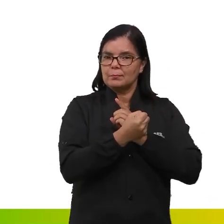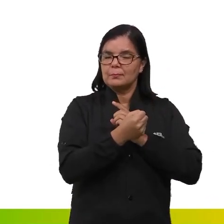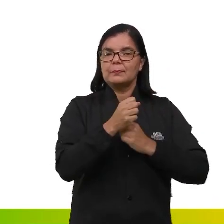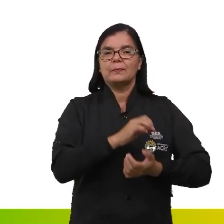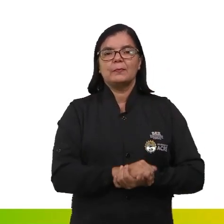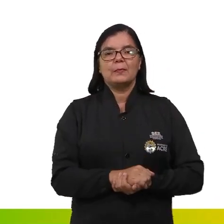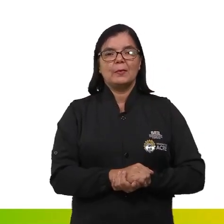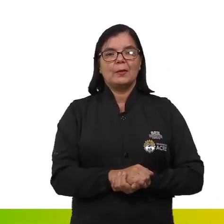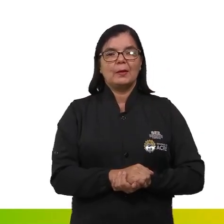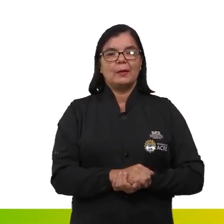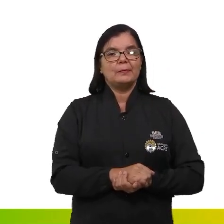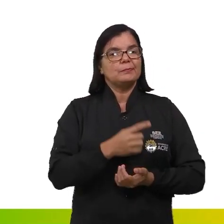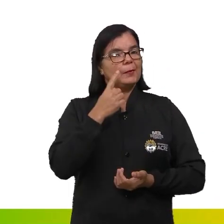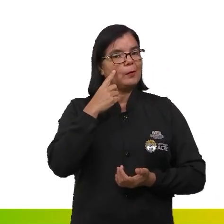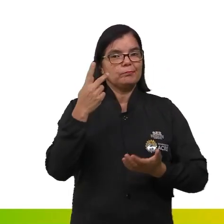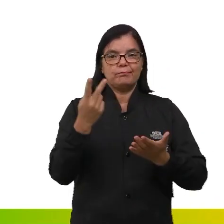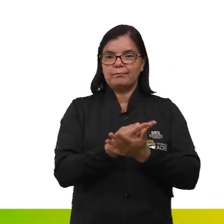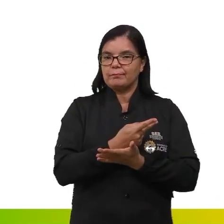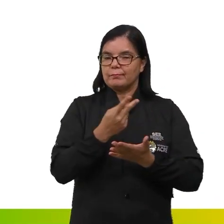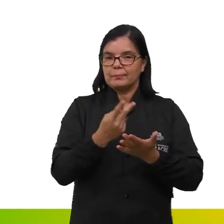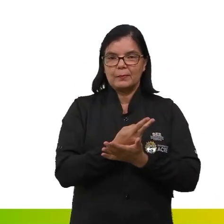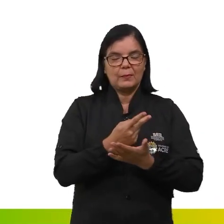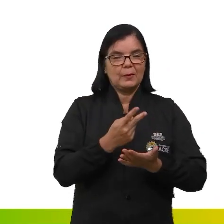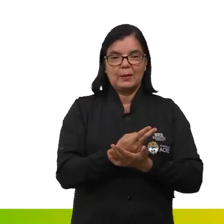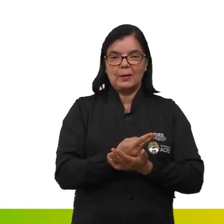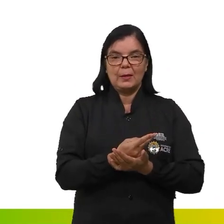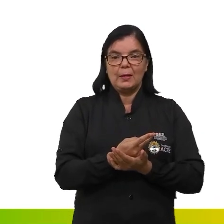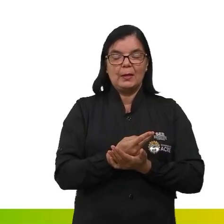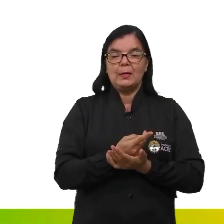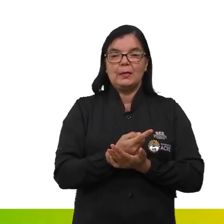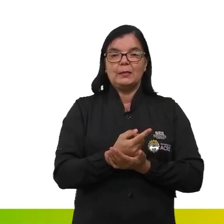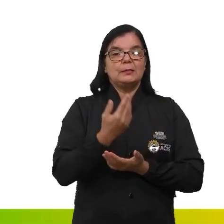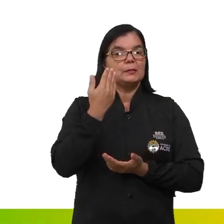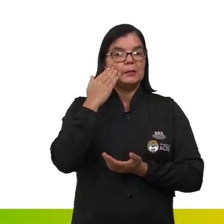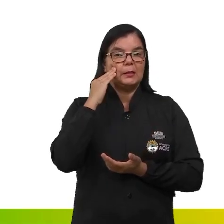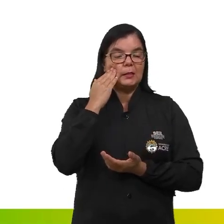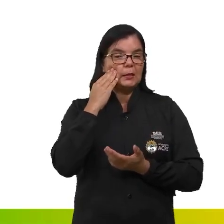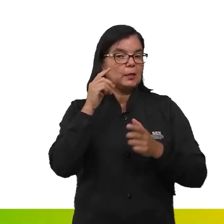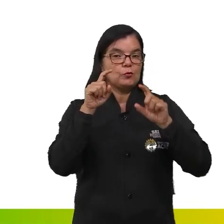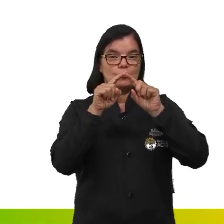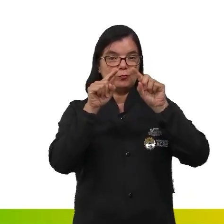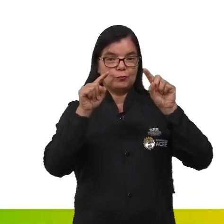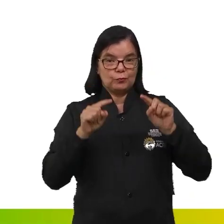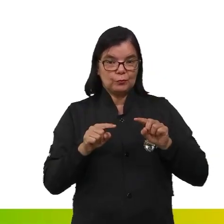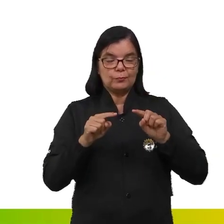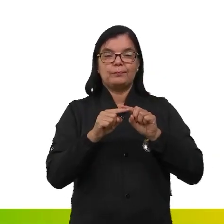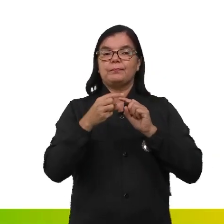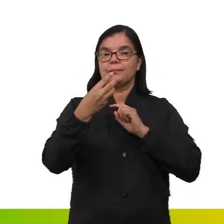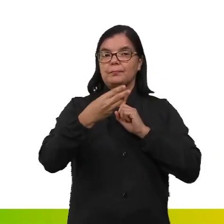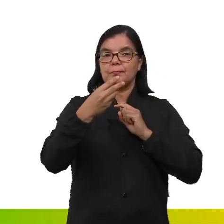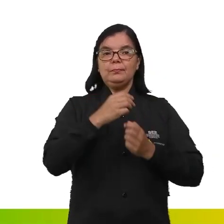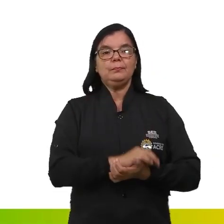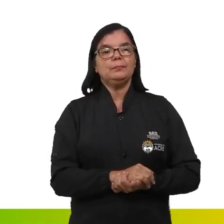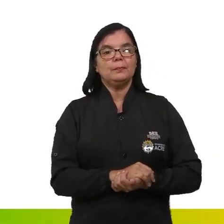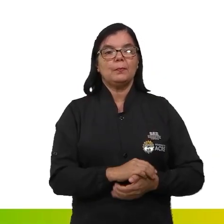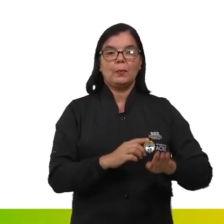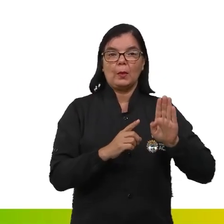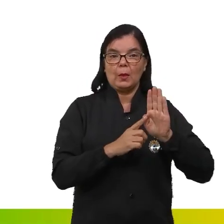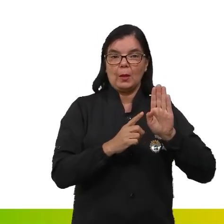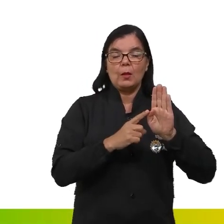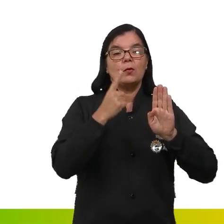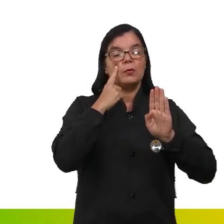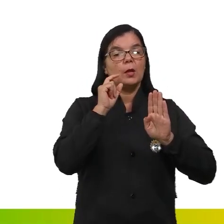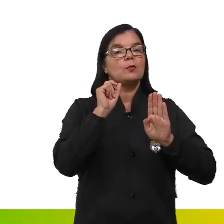sociedade. Essa aqui está errada, tá? Não é isso que subentende-se ali no terceiro quadrinho. Letra